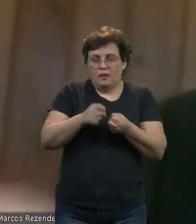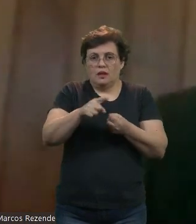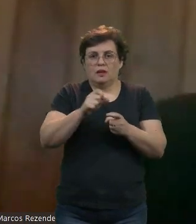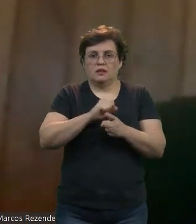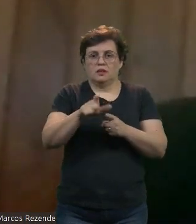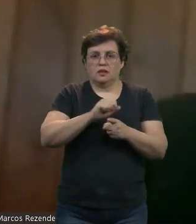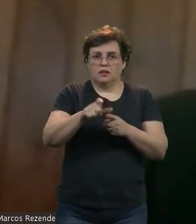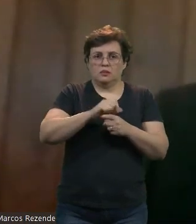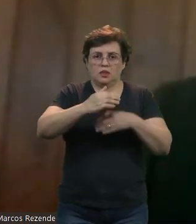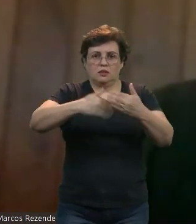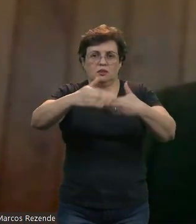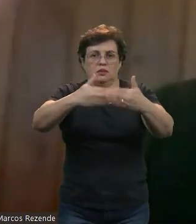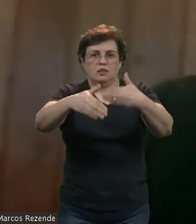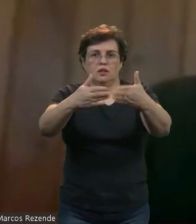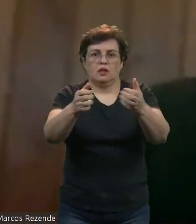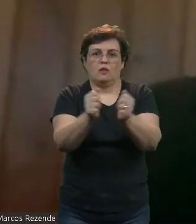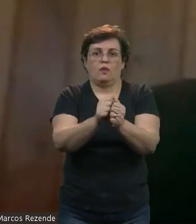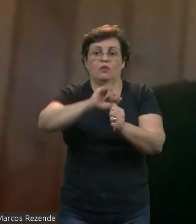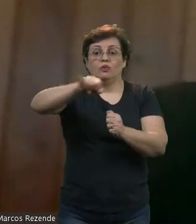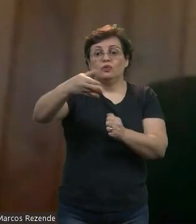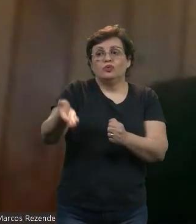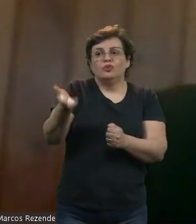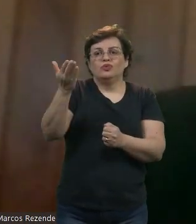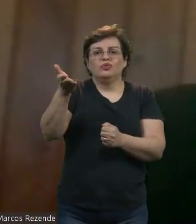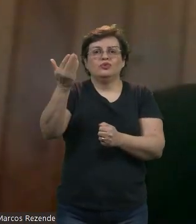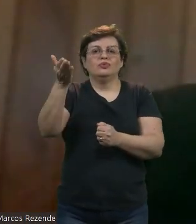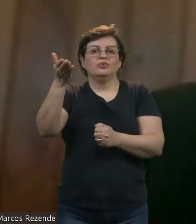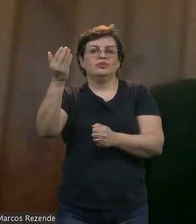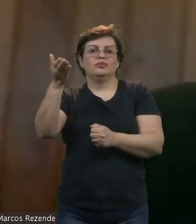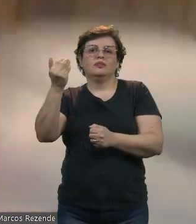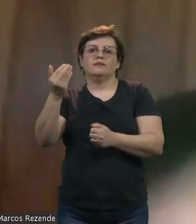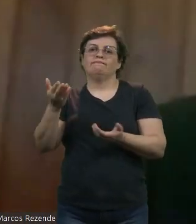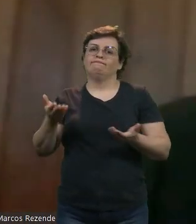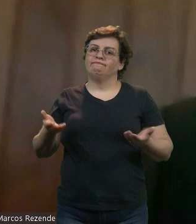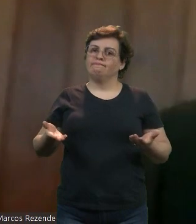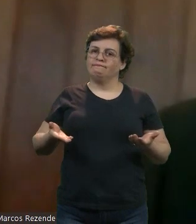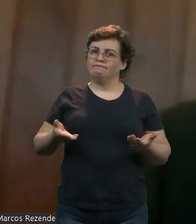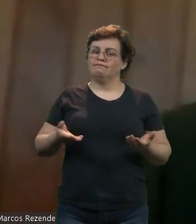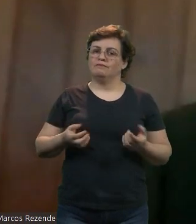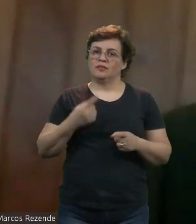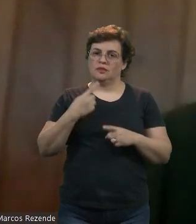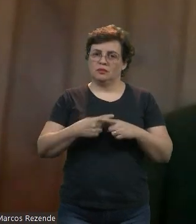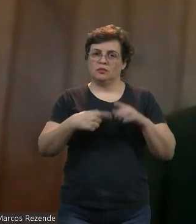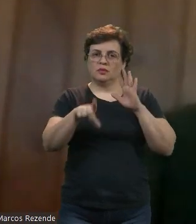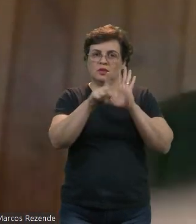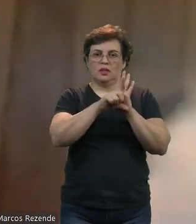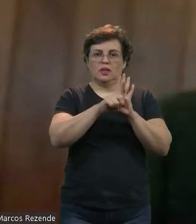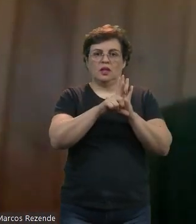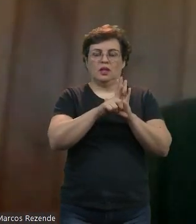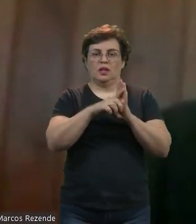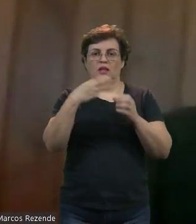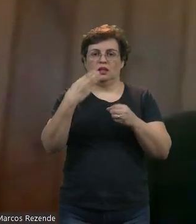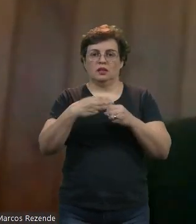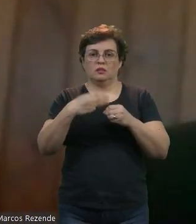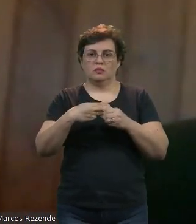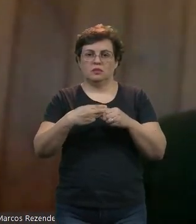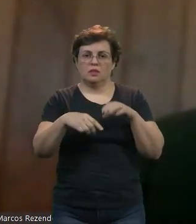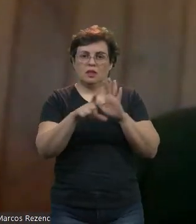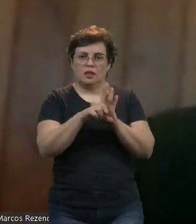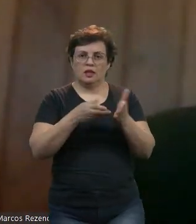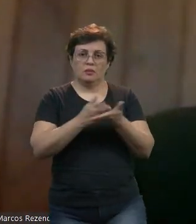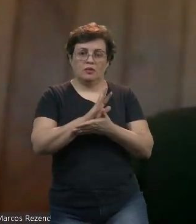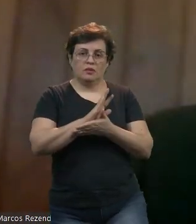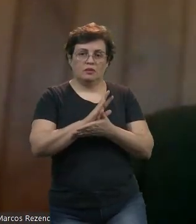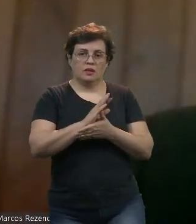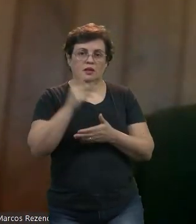parcelas prorrogadas com juro, multa e correção monetária. Porque a lei municipal, uma lei aprovada pela Câmara,